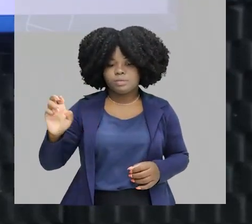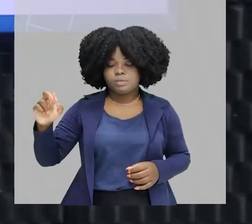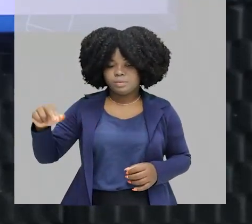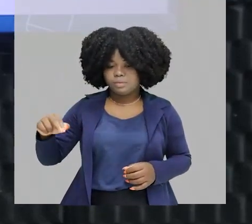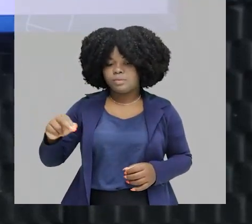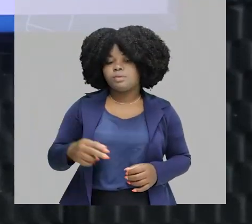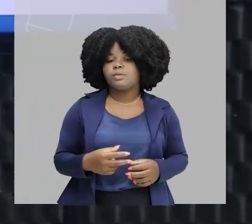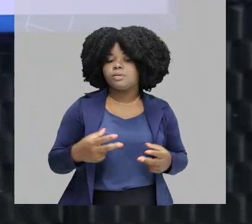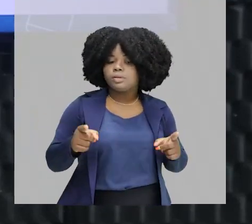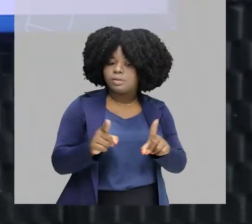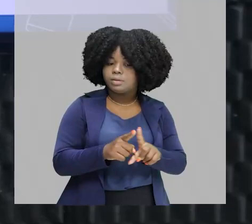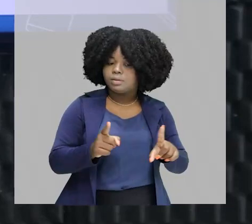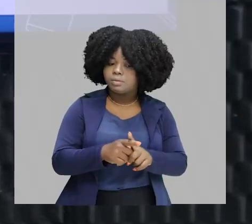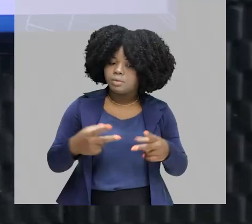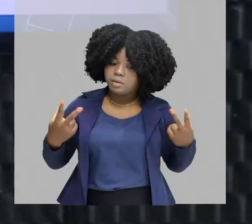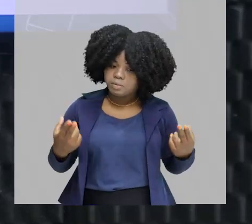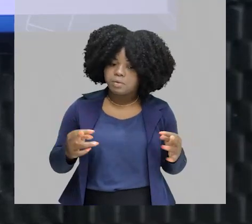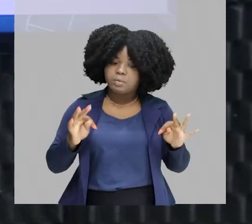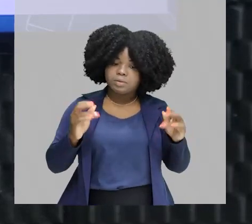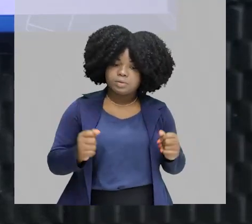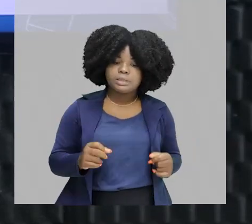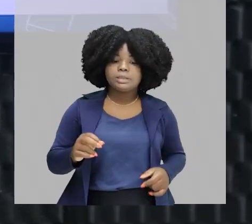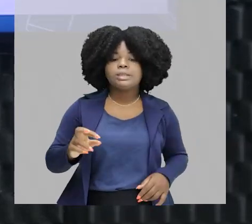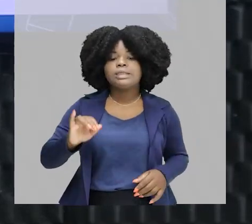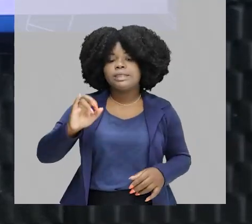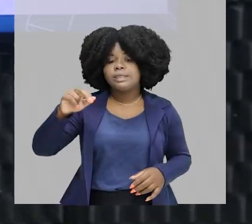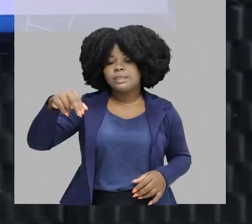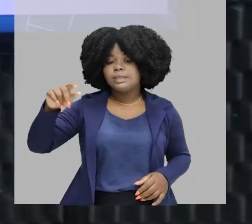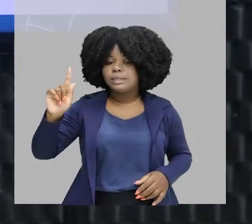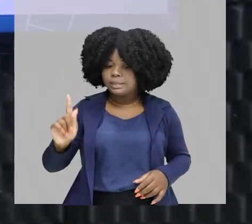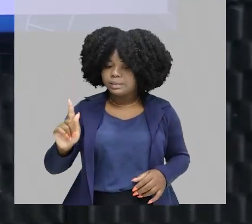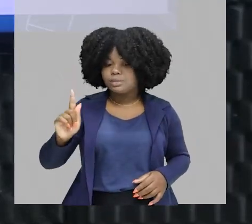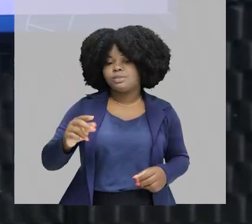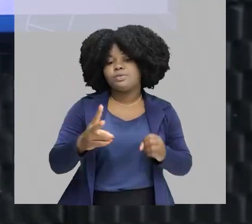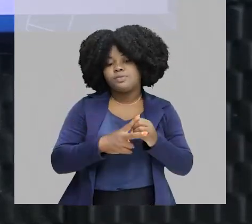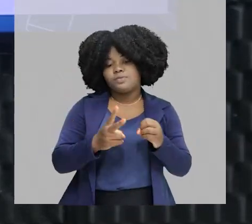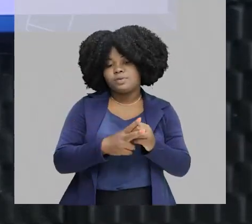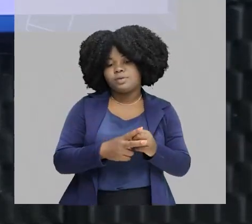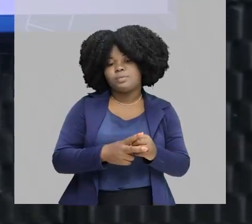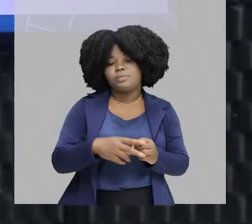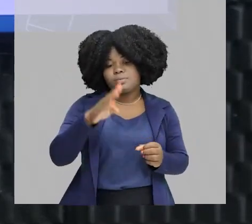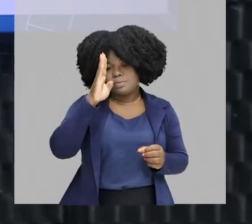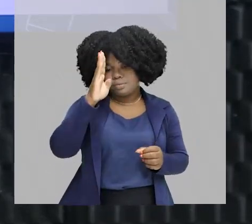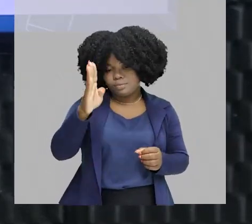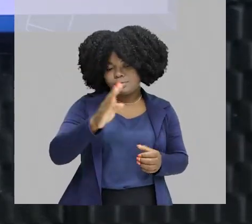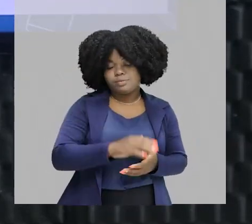o mesmo para todas as pessoas, e o verbo principal no gerúndio, que em